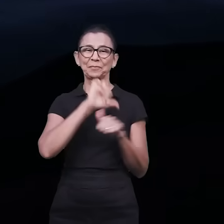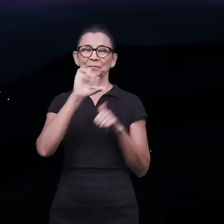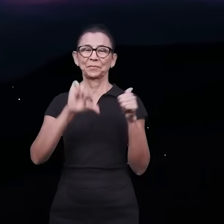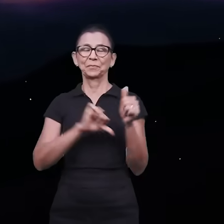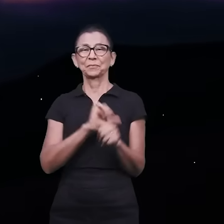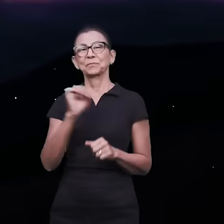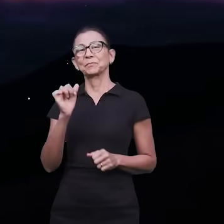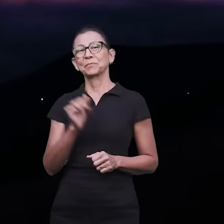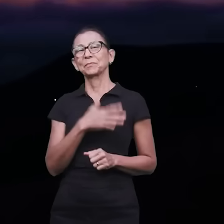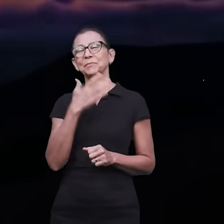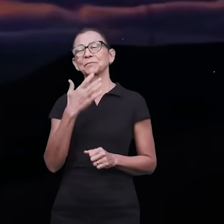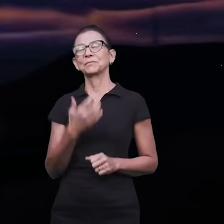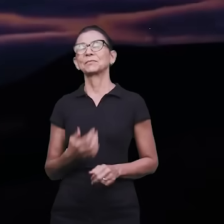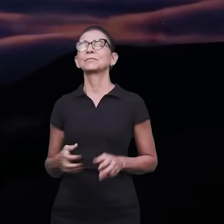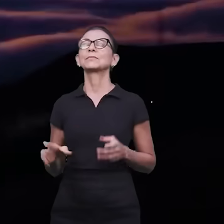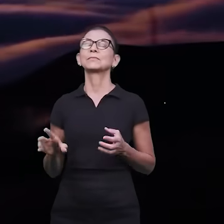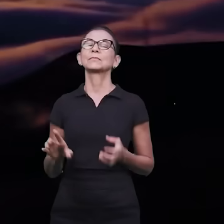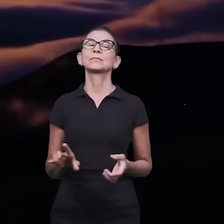em ti